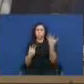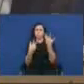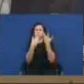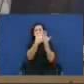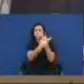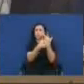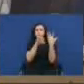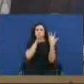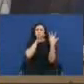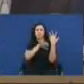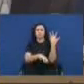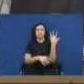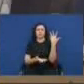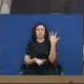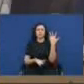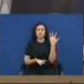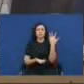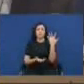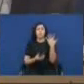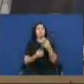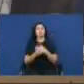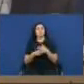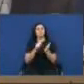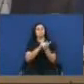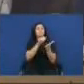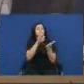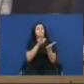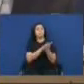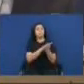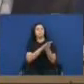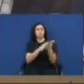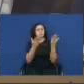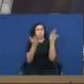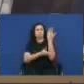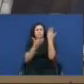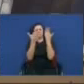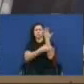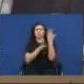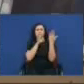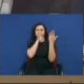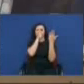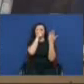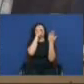foi feito aquele corte horrível que eles estão fazendo, que eles estão mutilando as árvores,